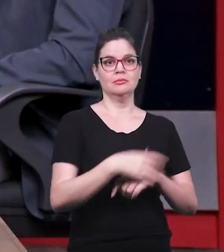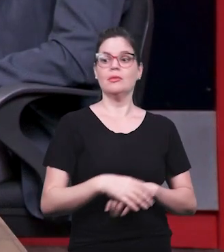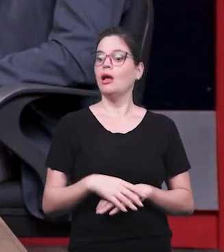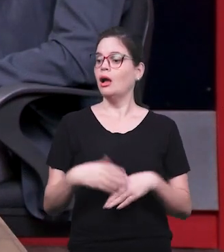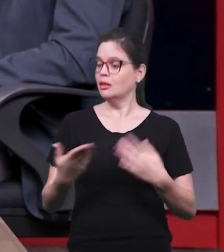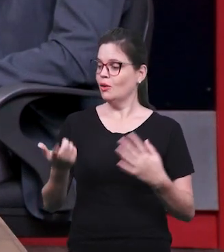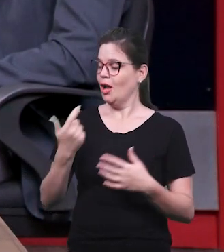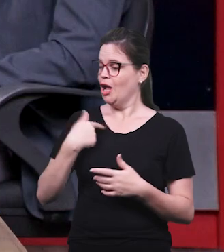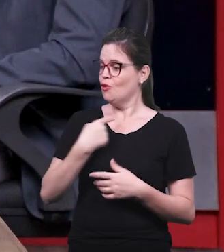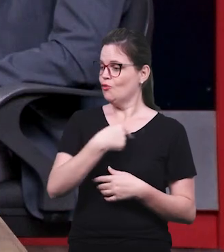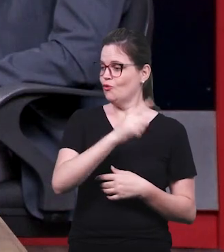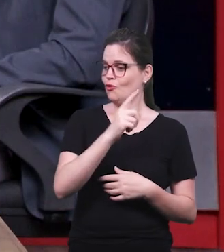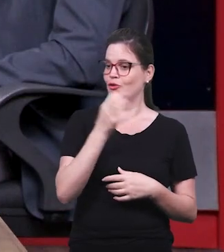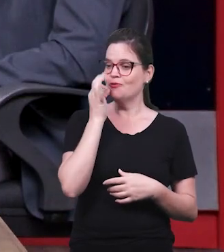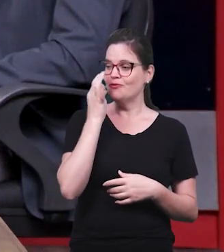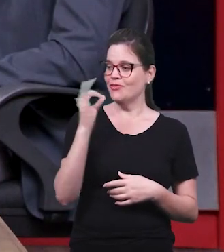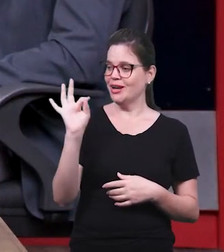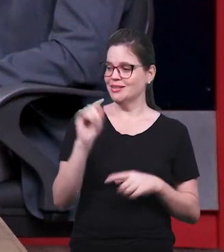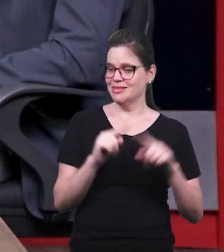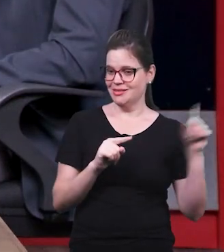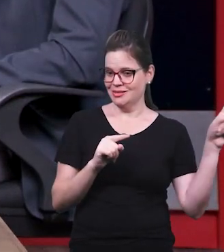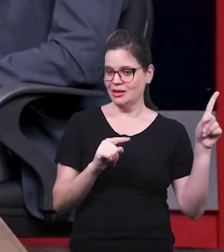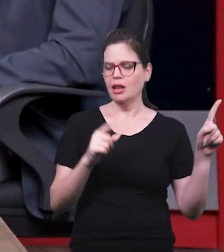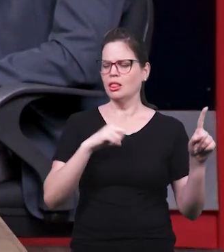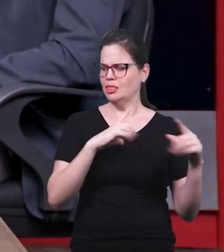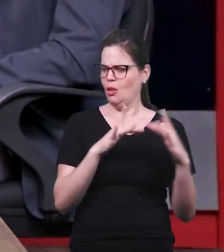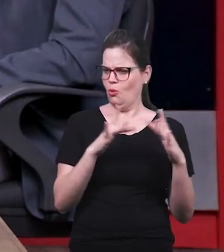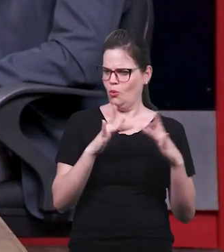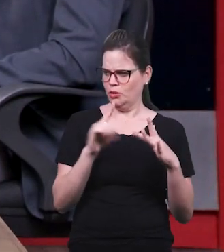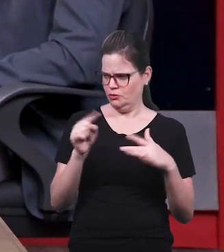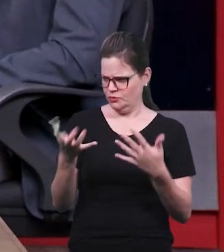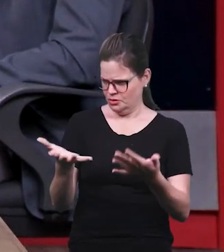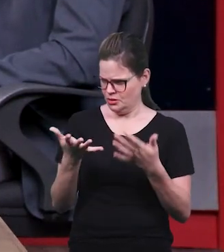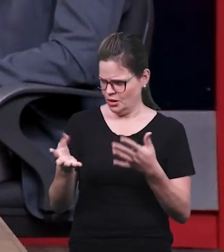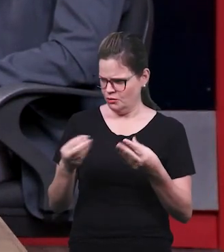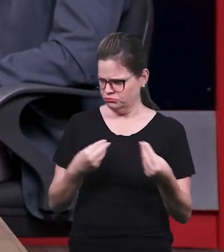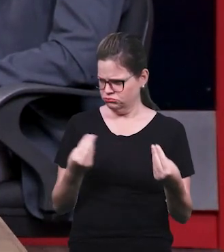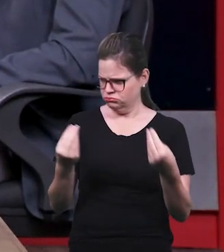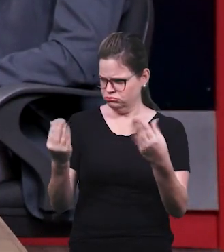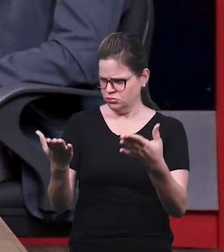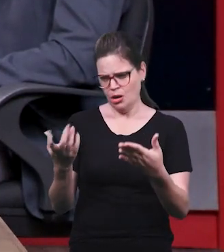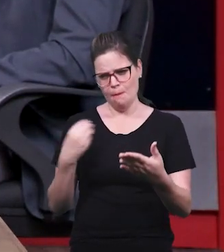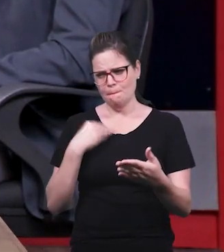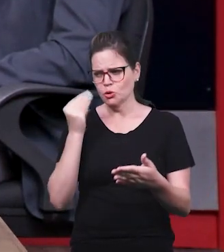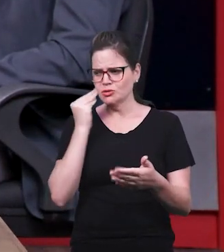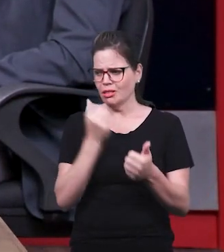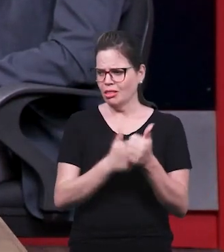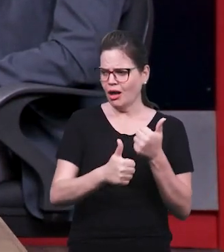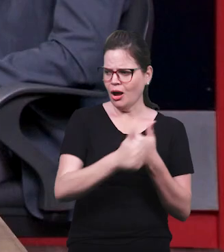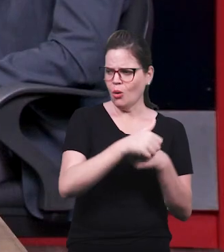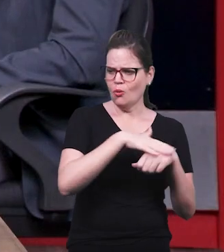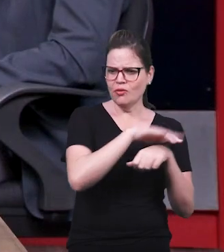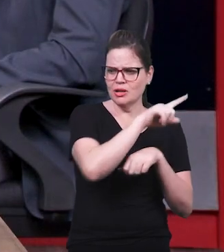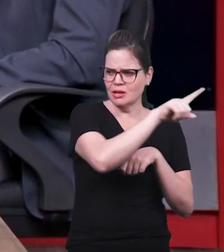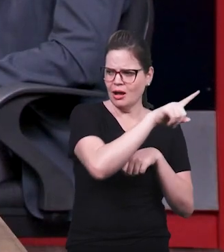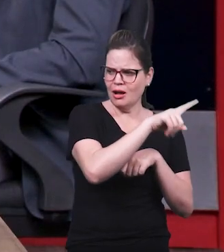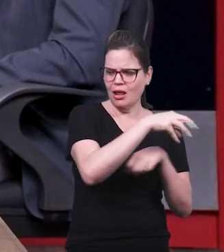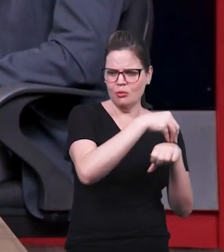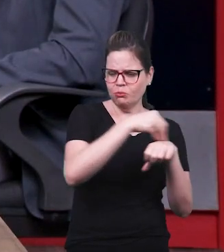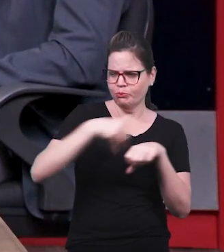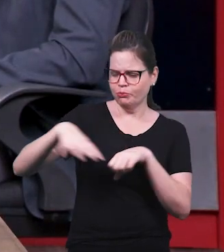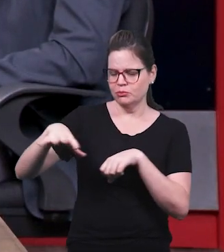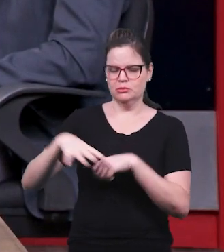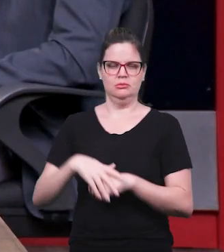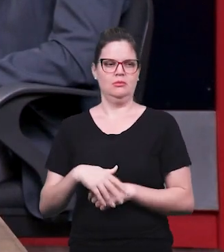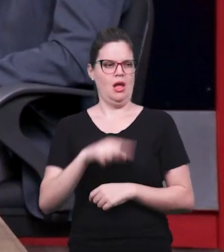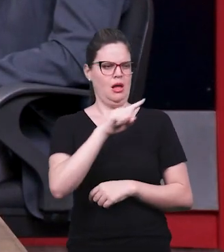doutorado na França, né, em Nice, eu tenho contatos lá, se você quiser eu posso intermediar um contato, tá? Quando ele me